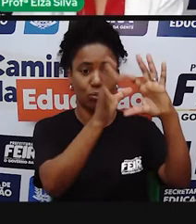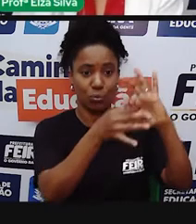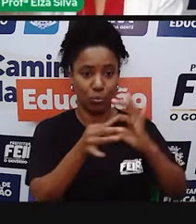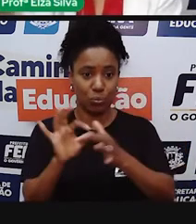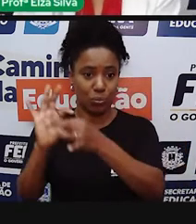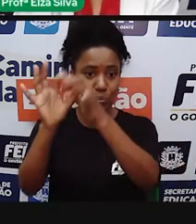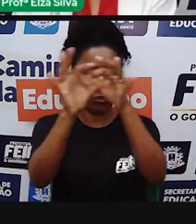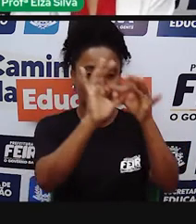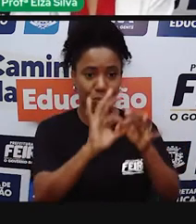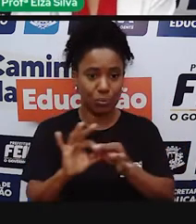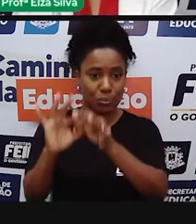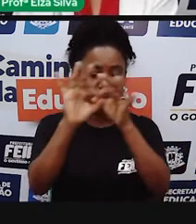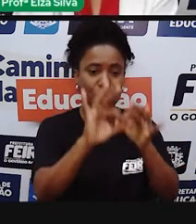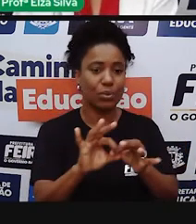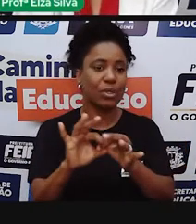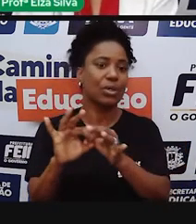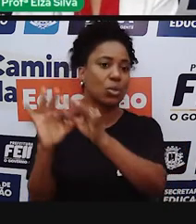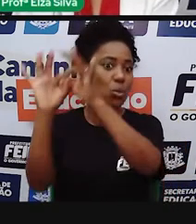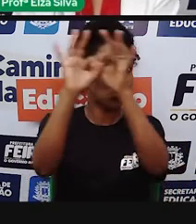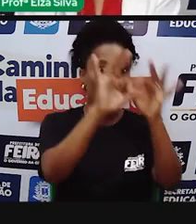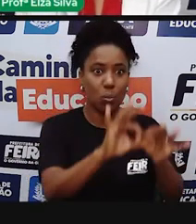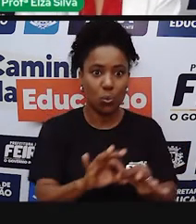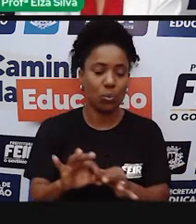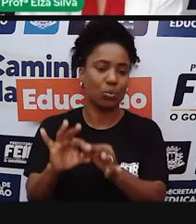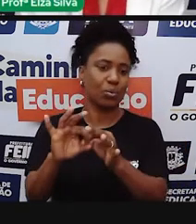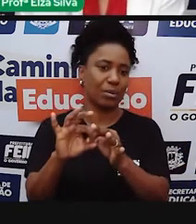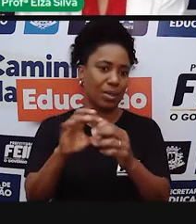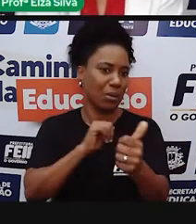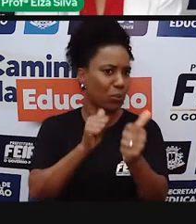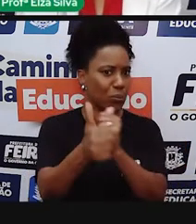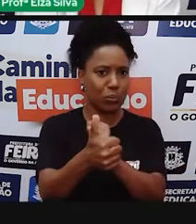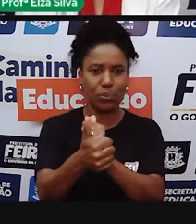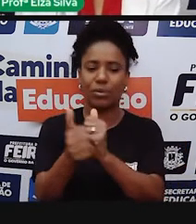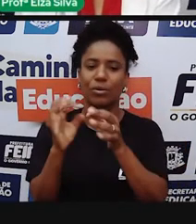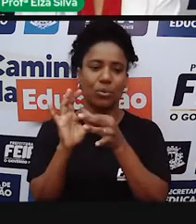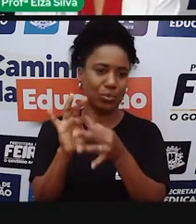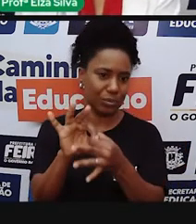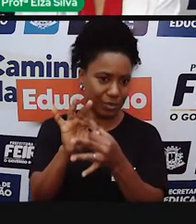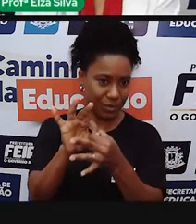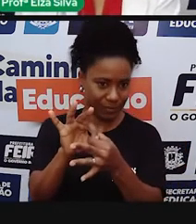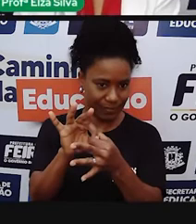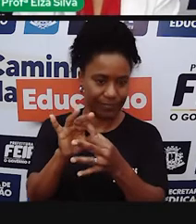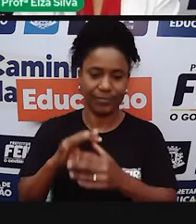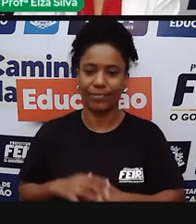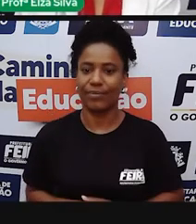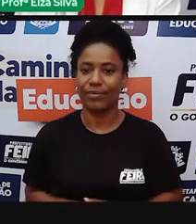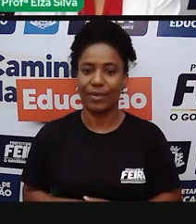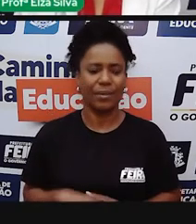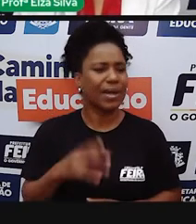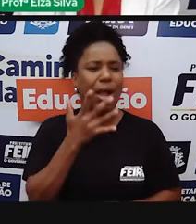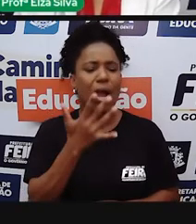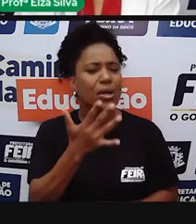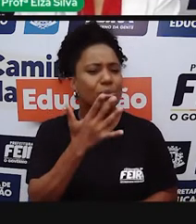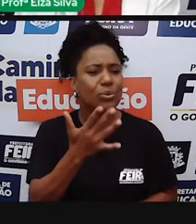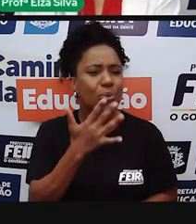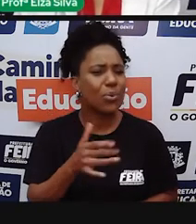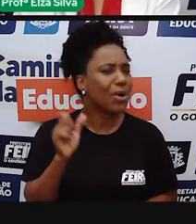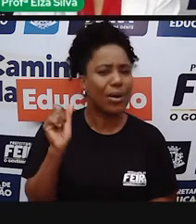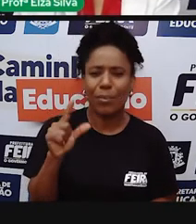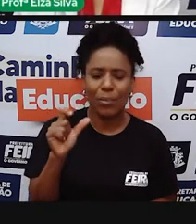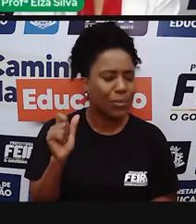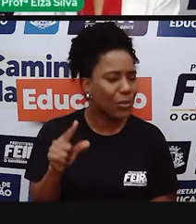mundo nos Jogos Olímpicos. E as cinco cores, blue, yellow,